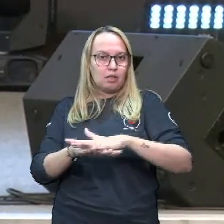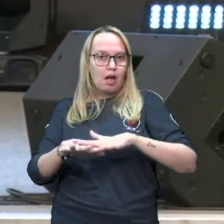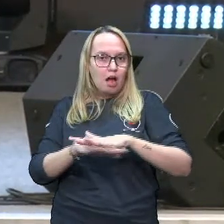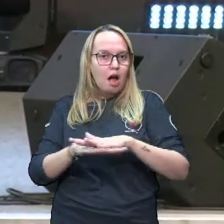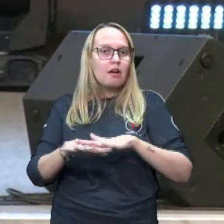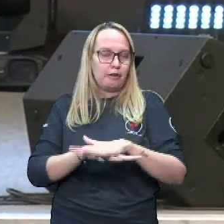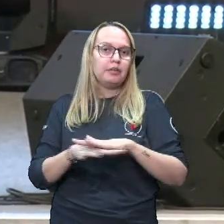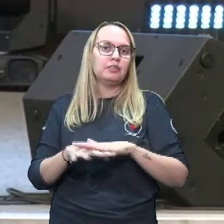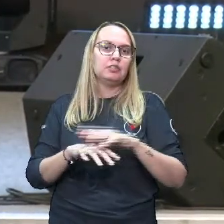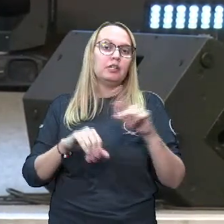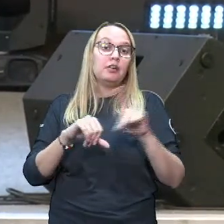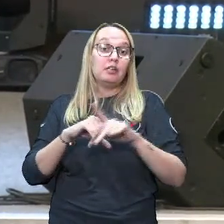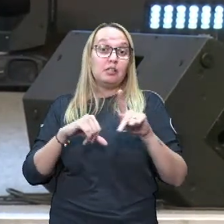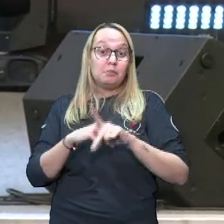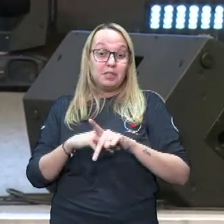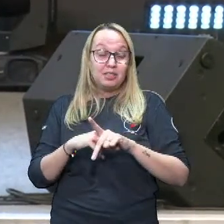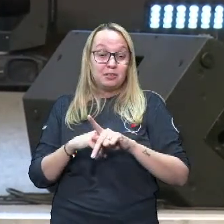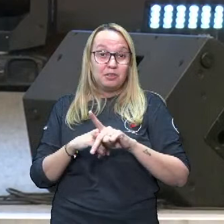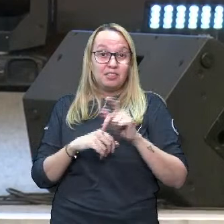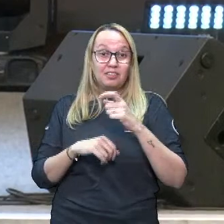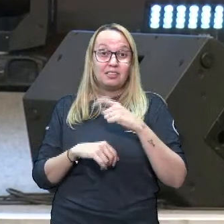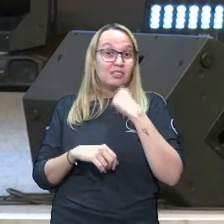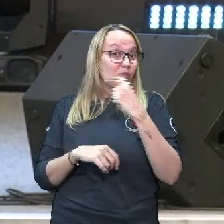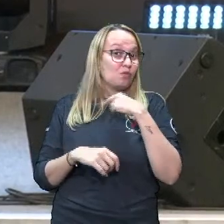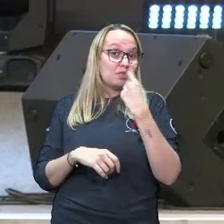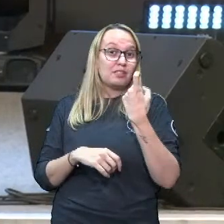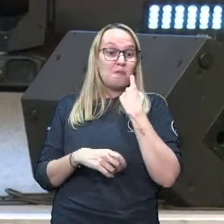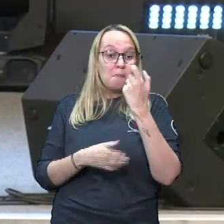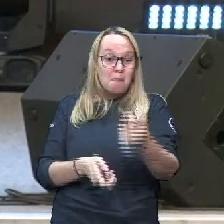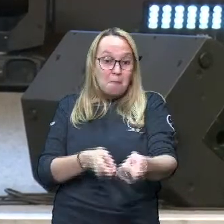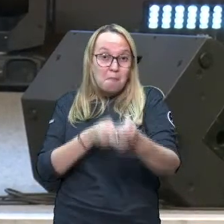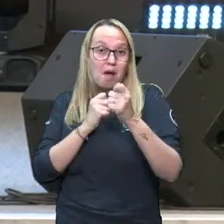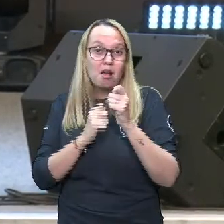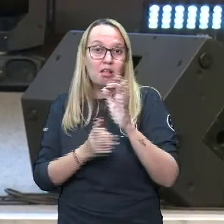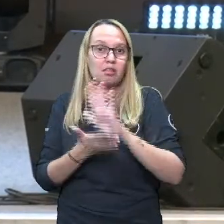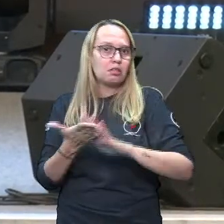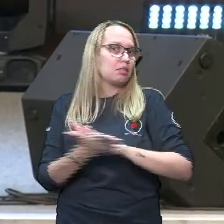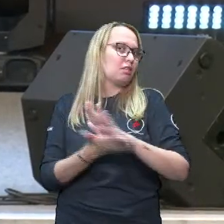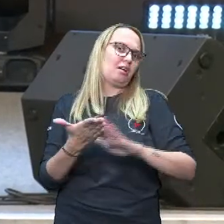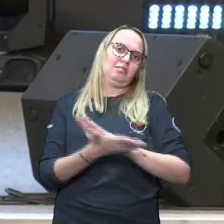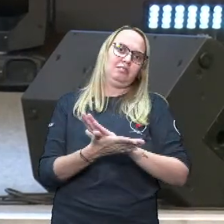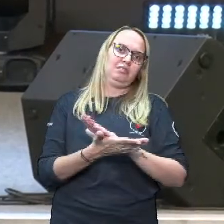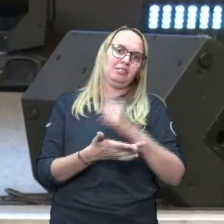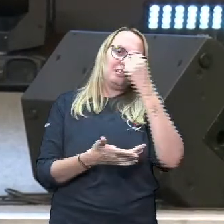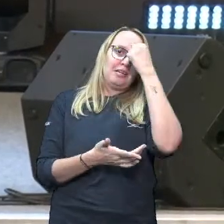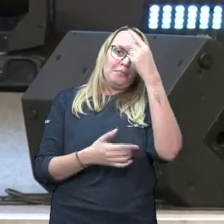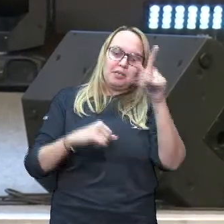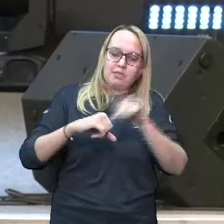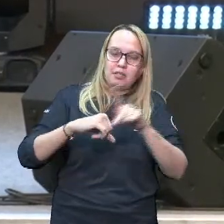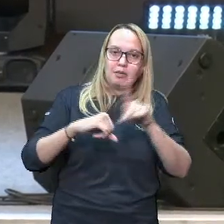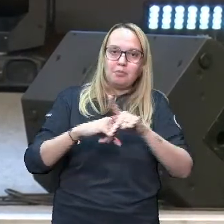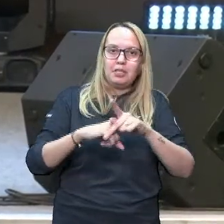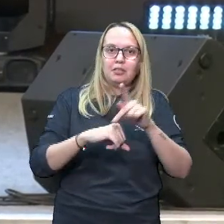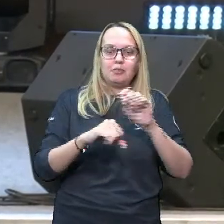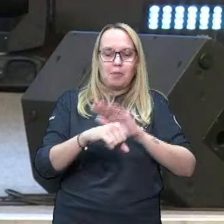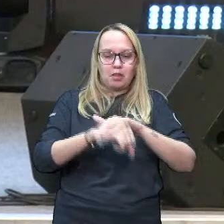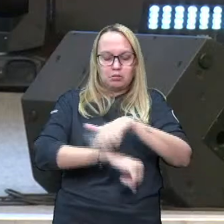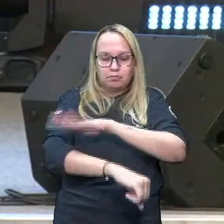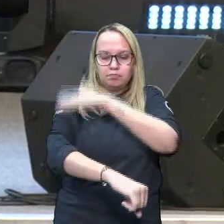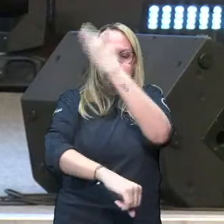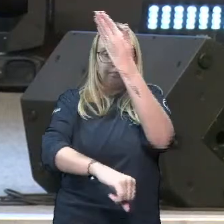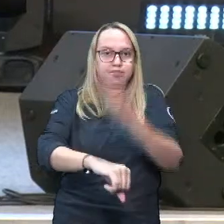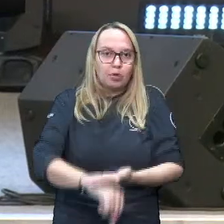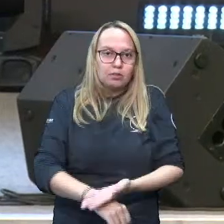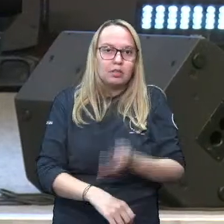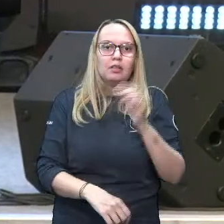segundo a informação do próprio Pedro, ele não pegou nada. Ou seja, Ele ficou uma noite inteira tentando fazer uma coisa e não conseguiu. E para